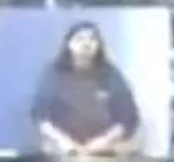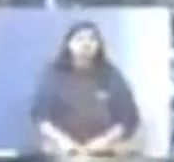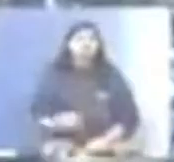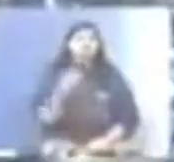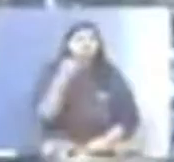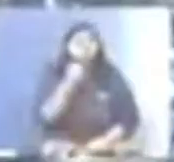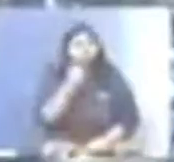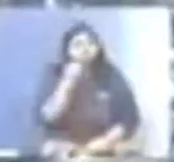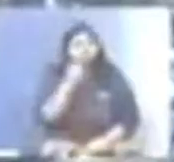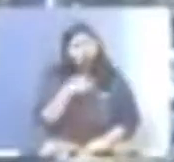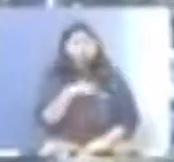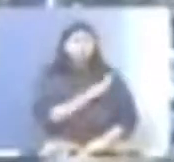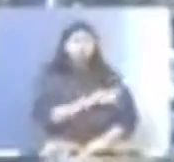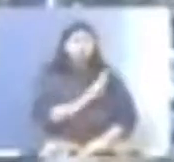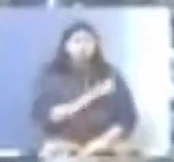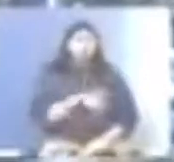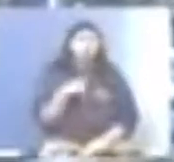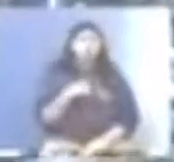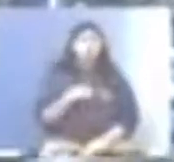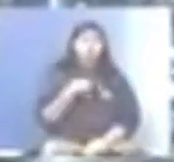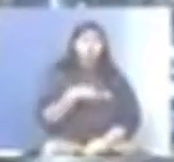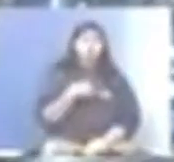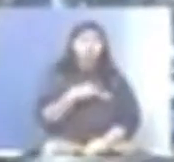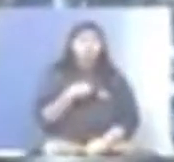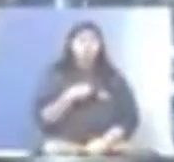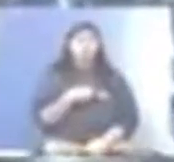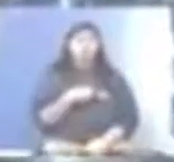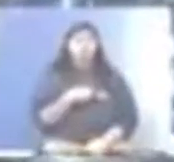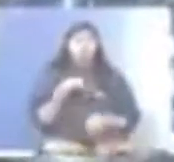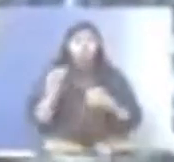murmurando no coração aquele sentimento. É ficar